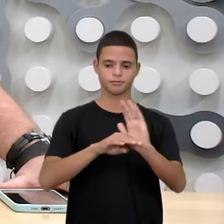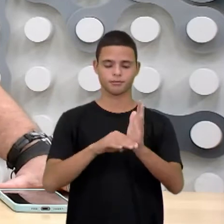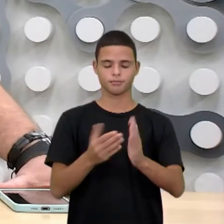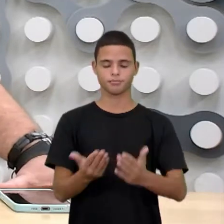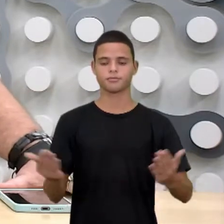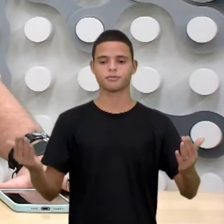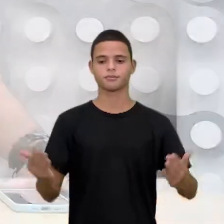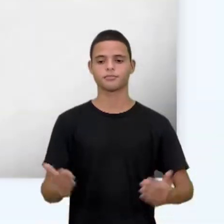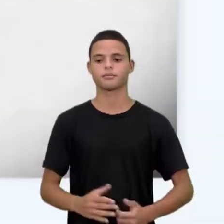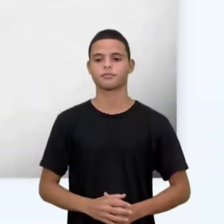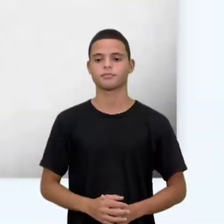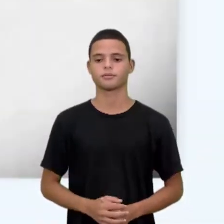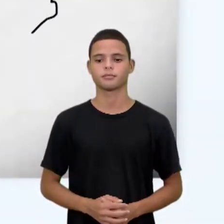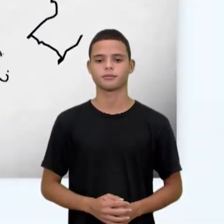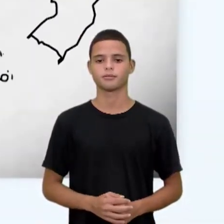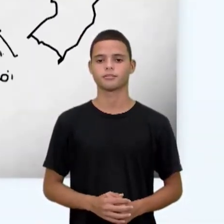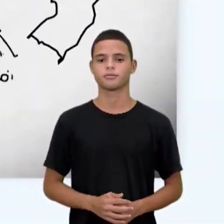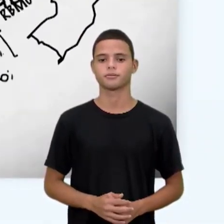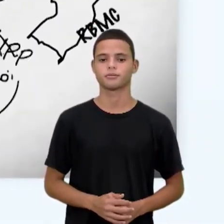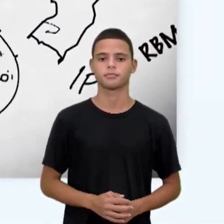retornamos.